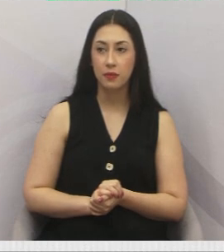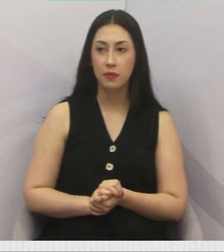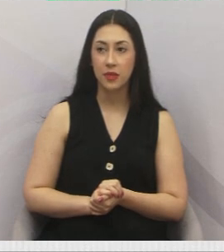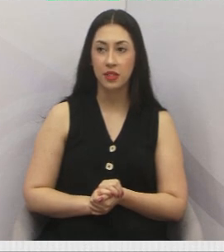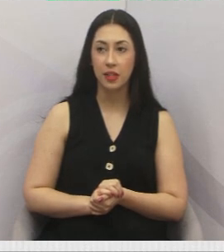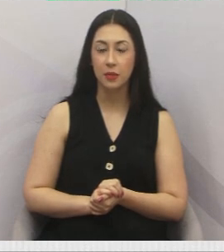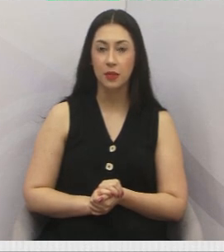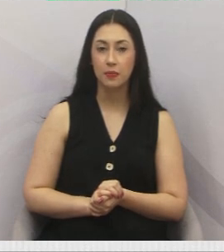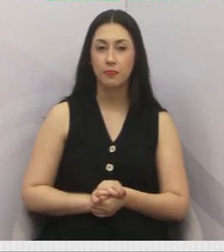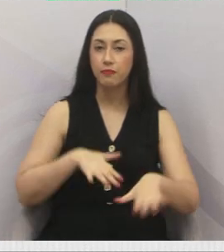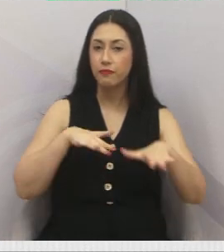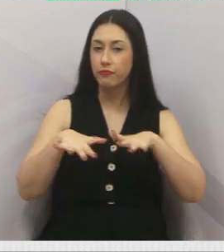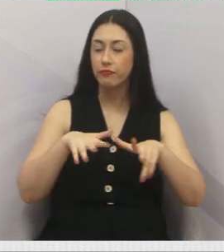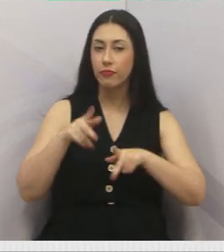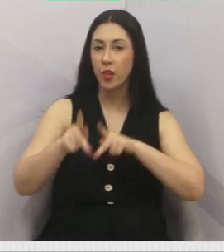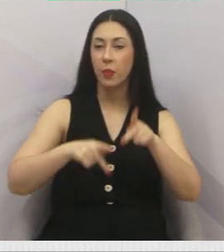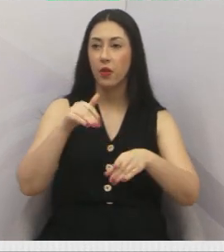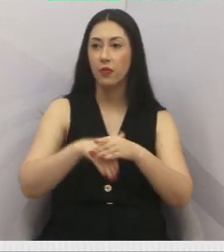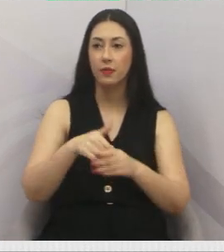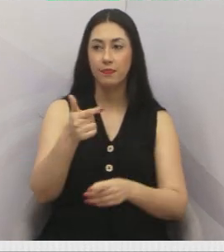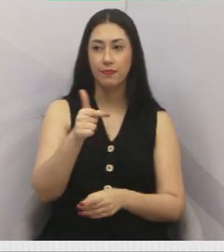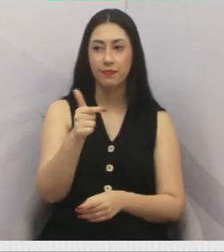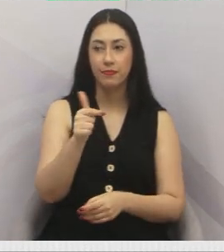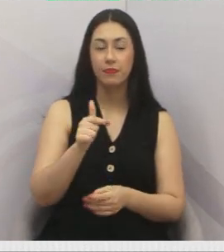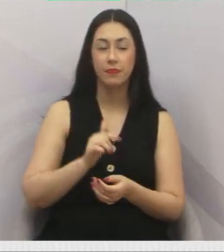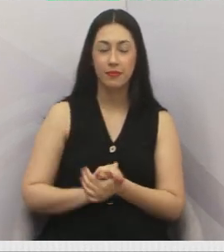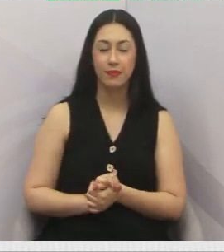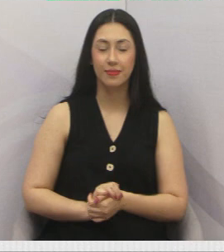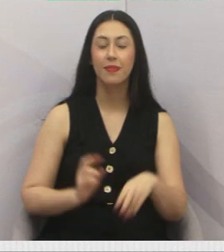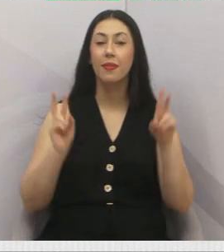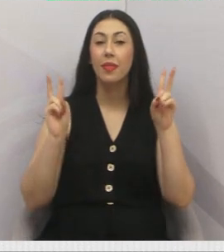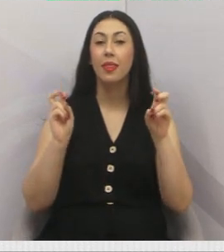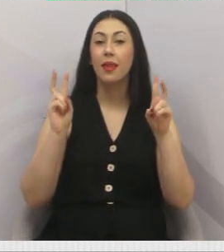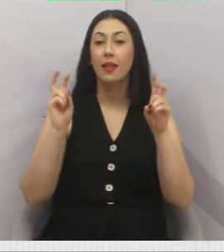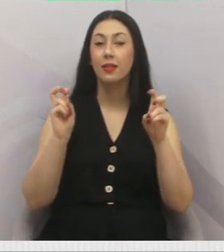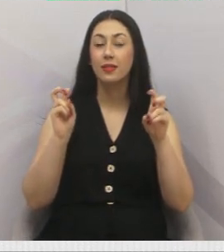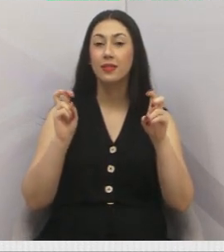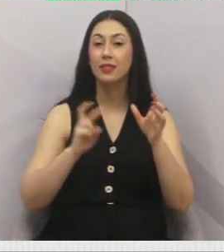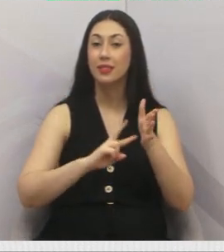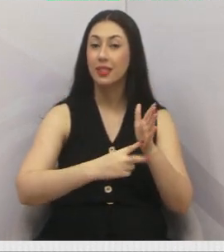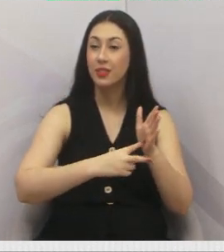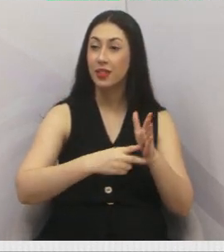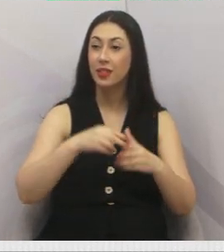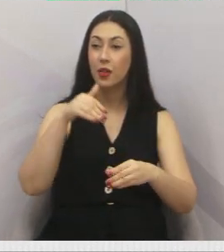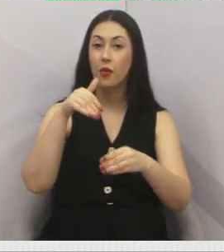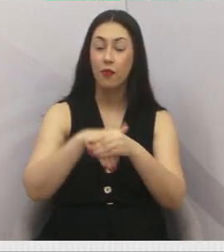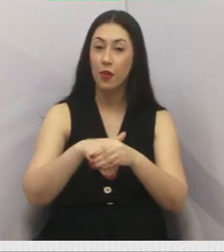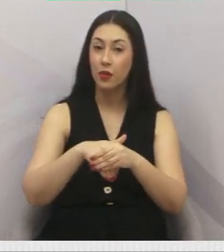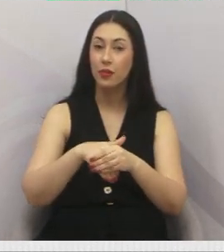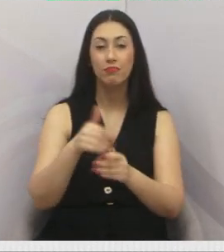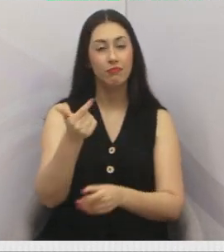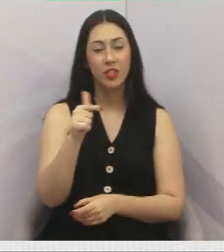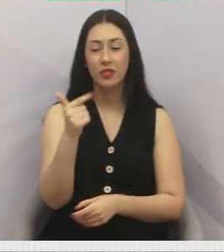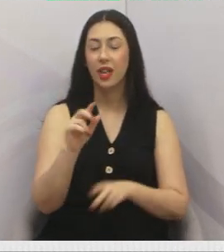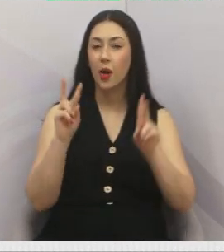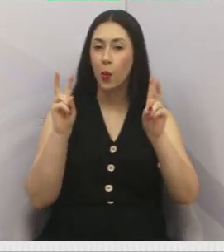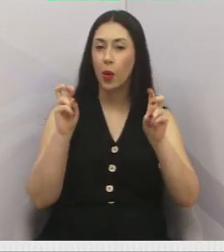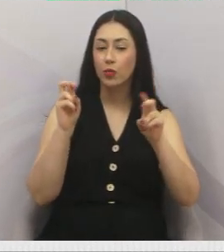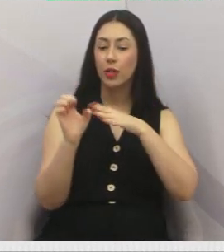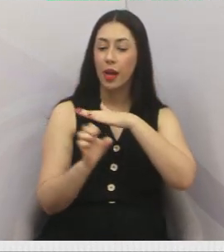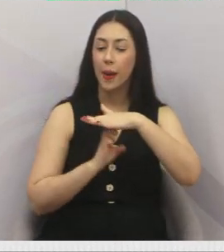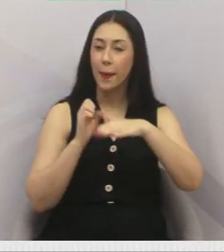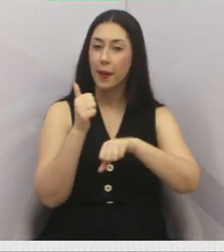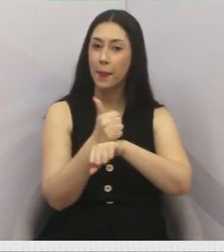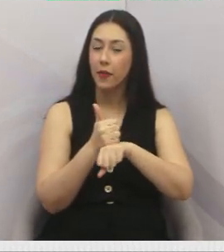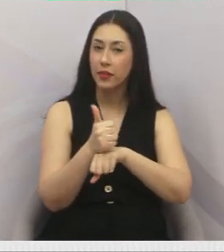Segmento movimentos populares, voto em branco. Segmento entidade de classe sindical, voto em branco. Segmento empresas e ou